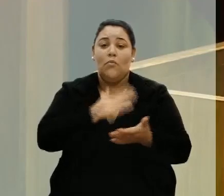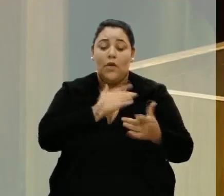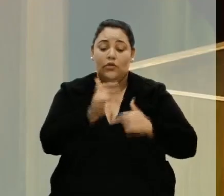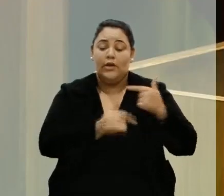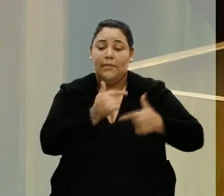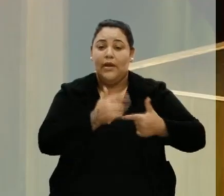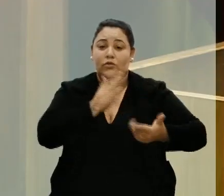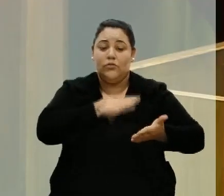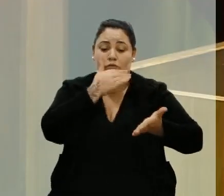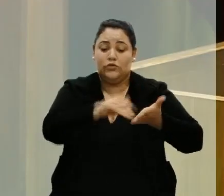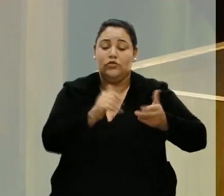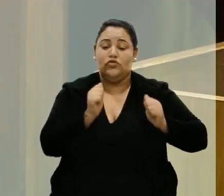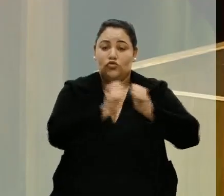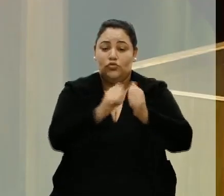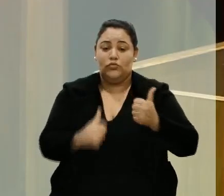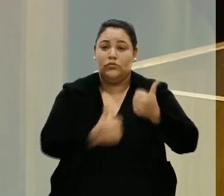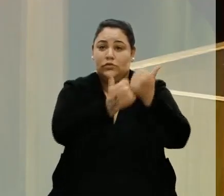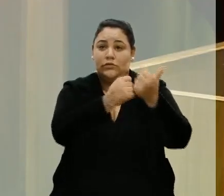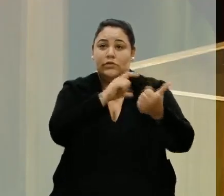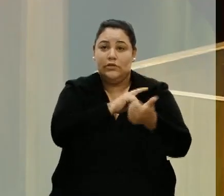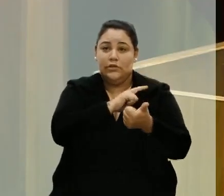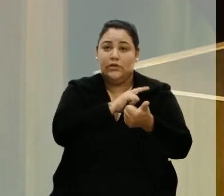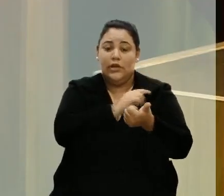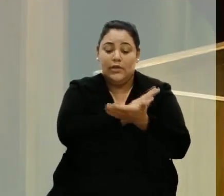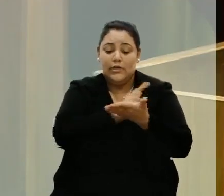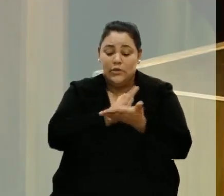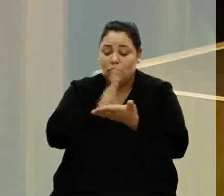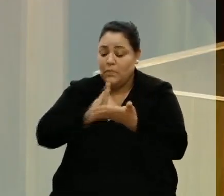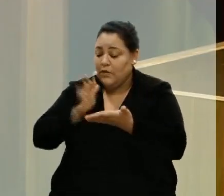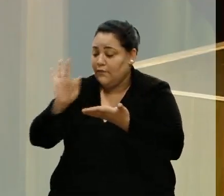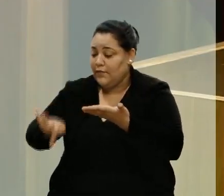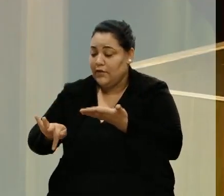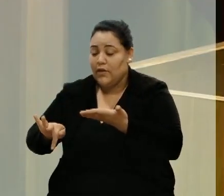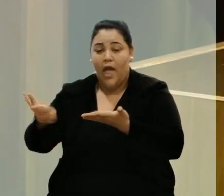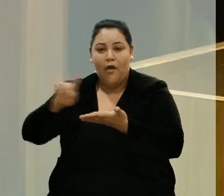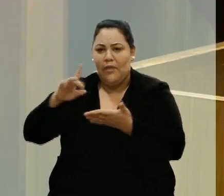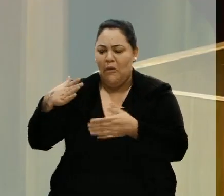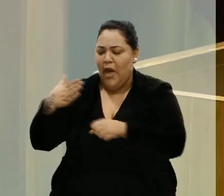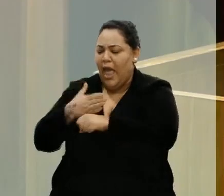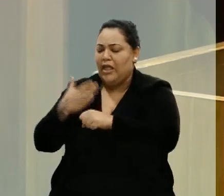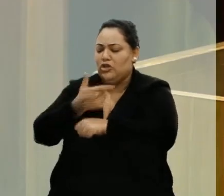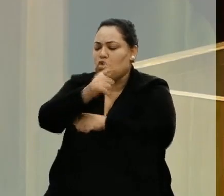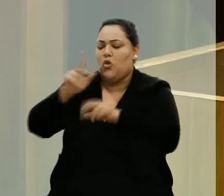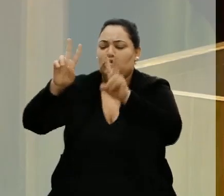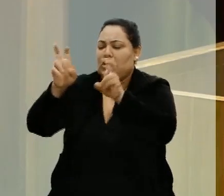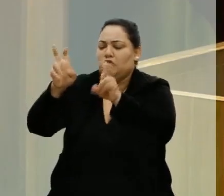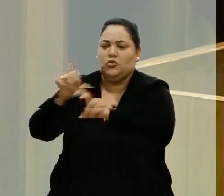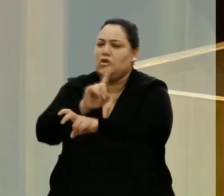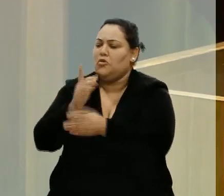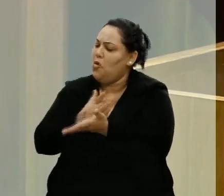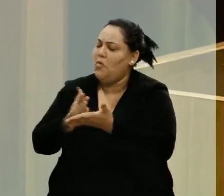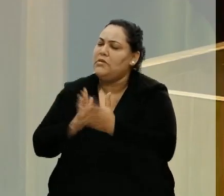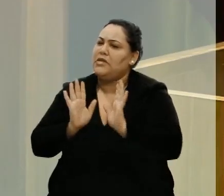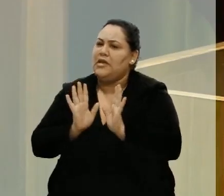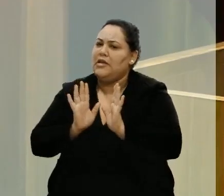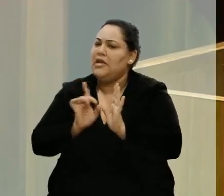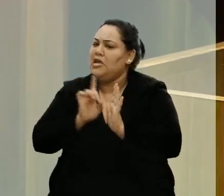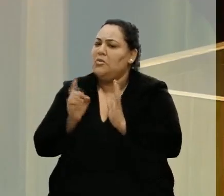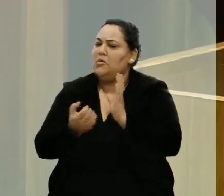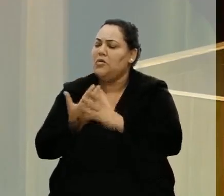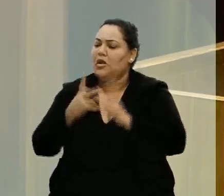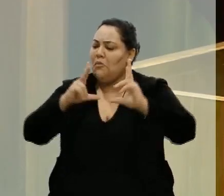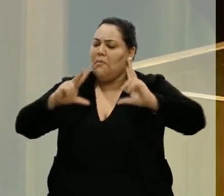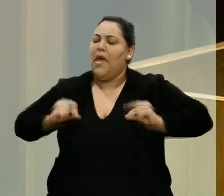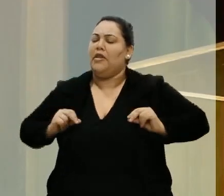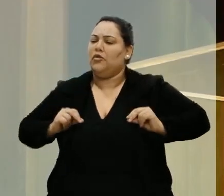gabinete, junto da minha assessoria, tem início, meio e fim. Eu não pego o ônibus andando. E não me promova às custas dos outros. Eu não vou